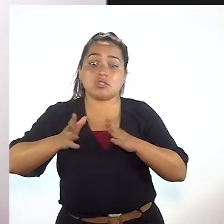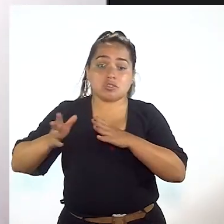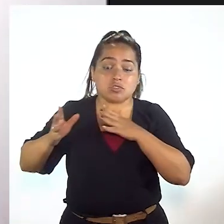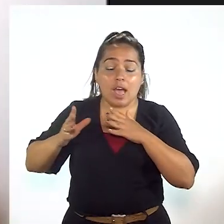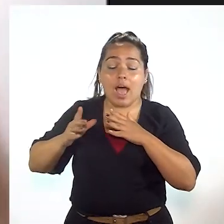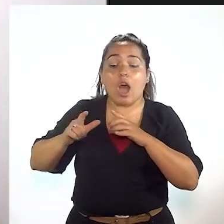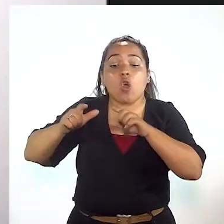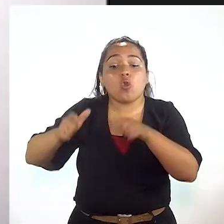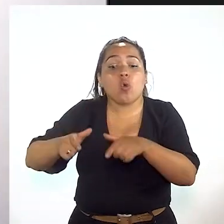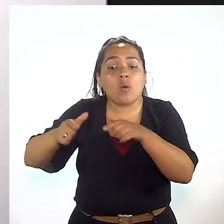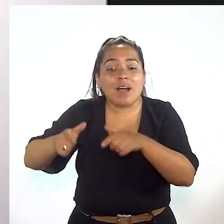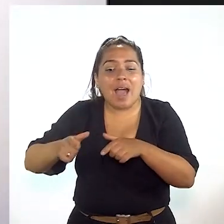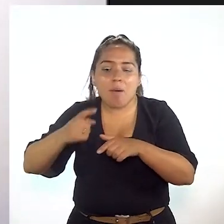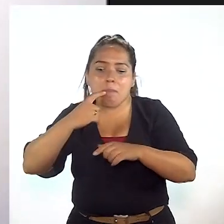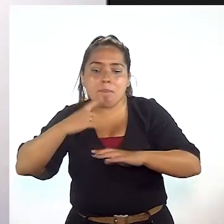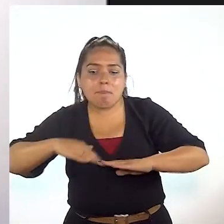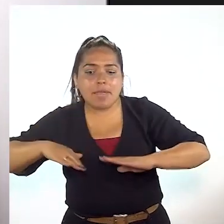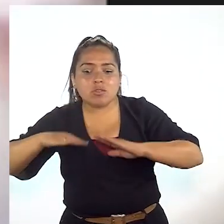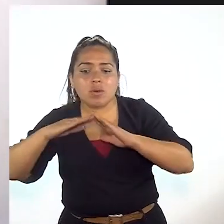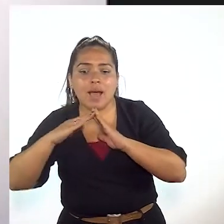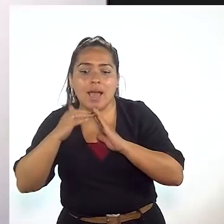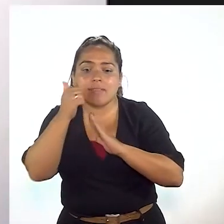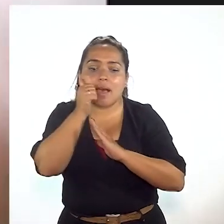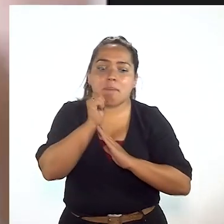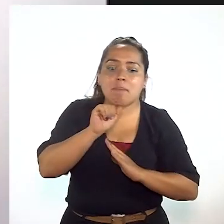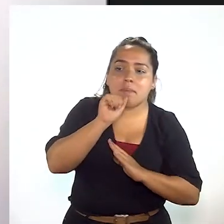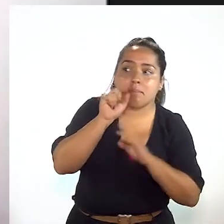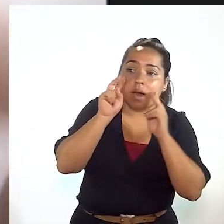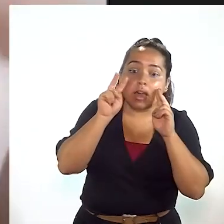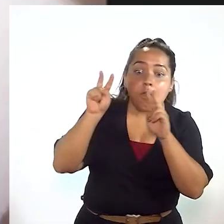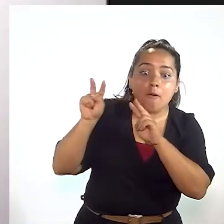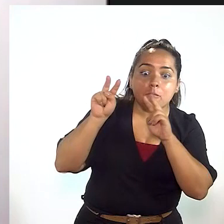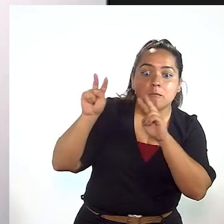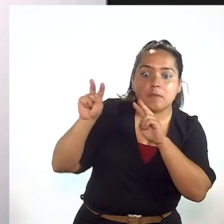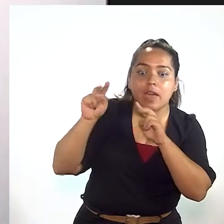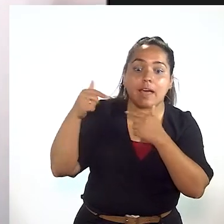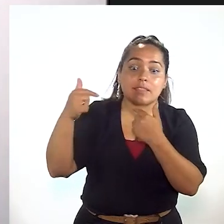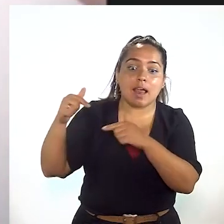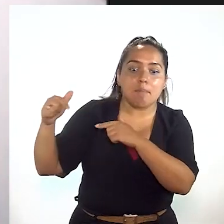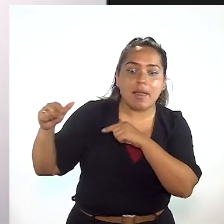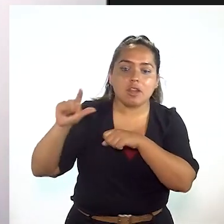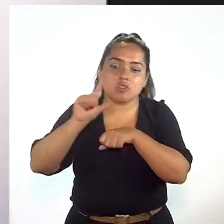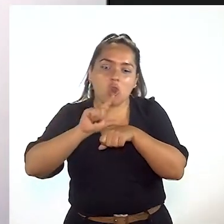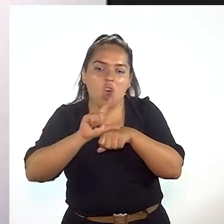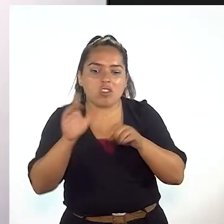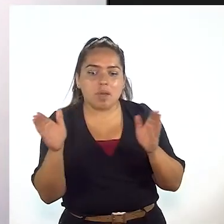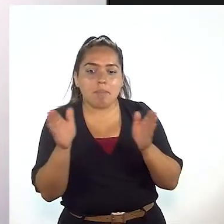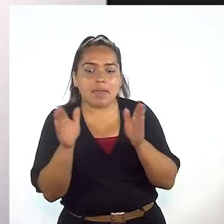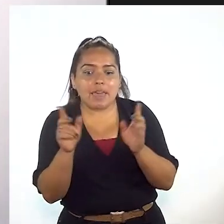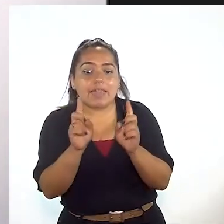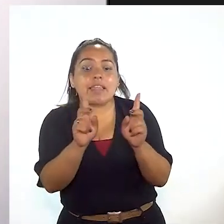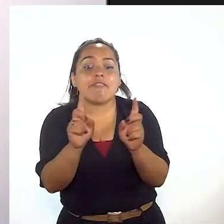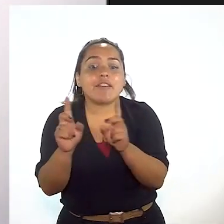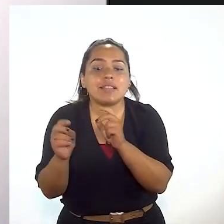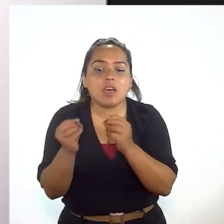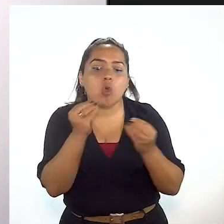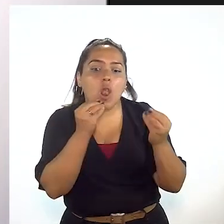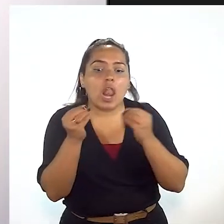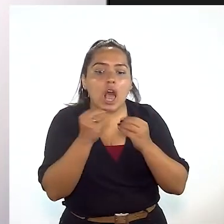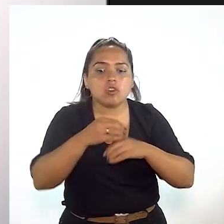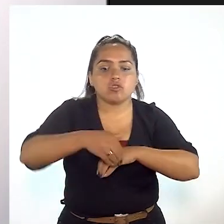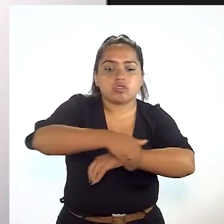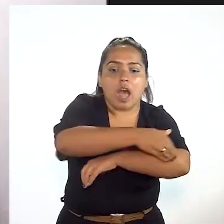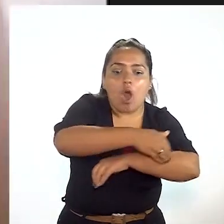uma realidade, porque é isso que a Joana falou, né? Eu já venho de um lar materno, então via minha mãe empreendendo muito, tendo essa birosquinha